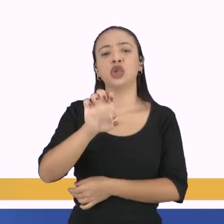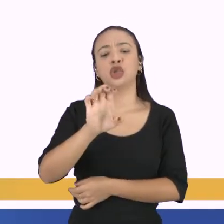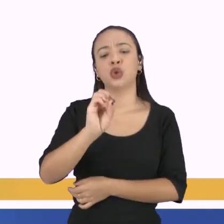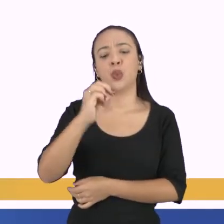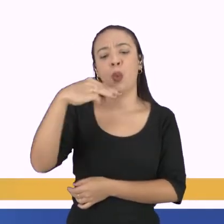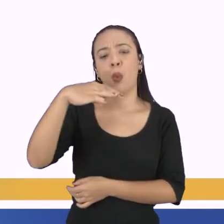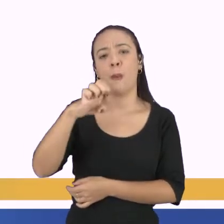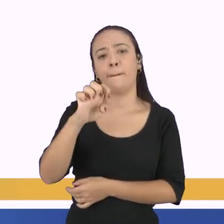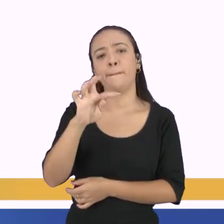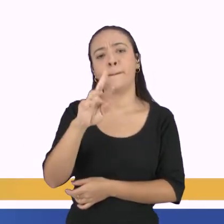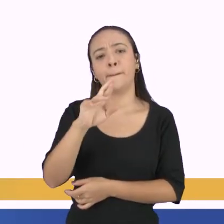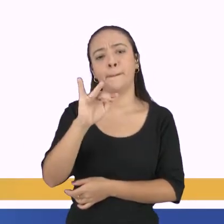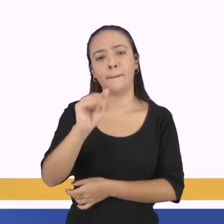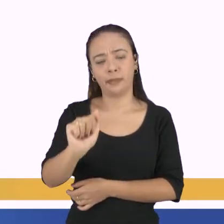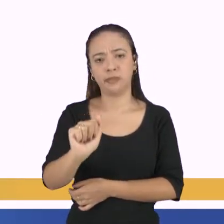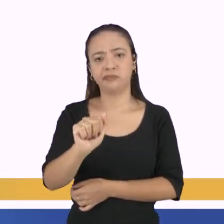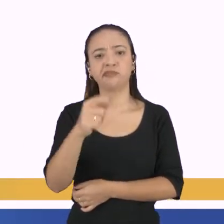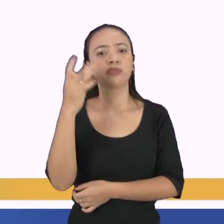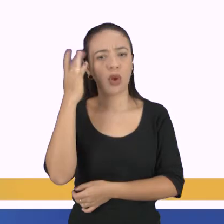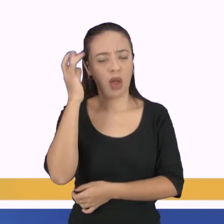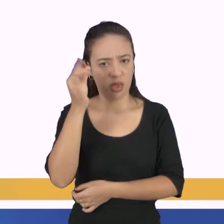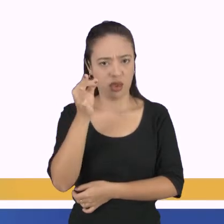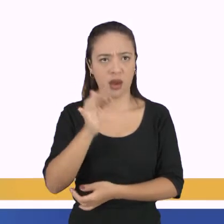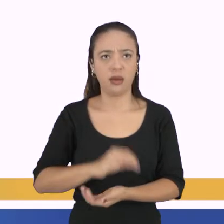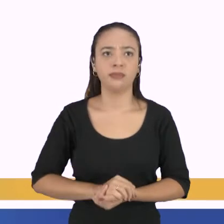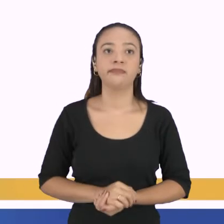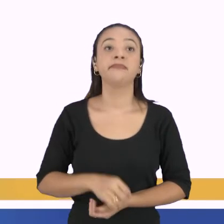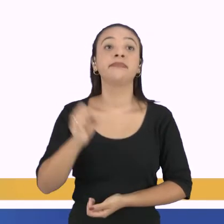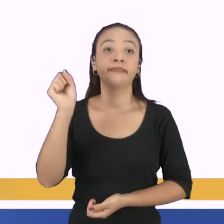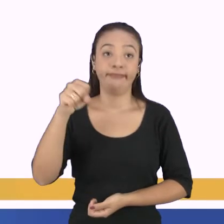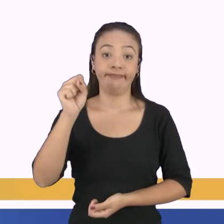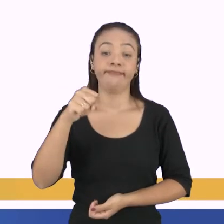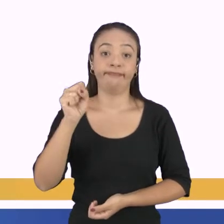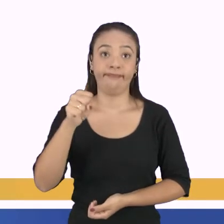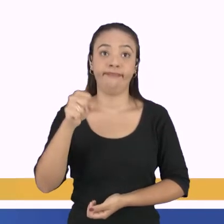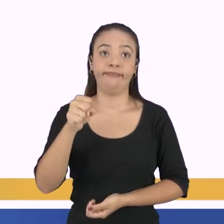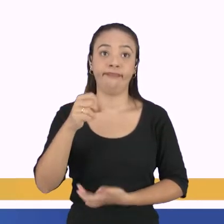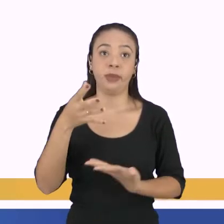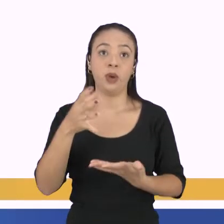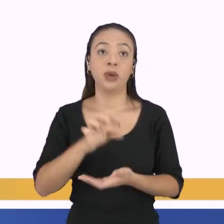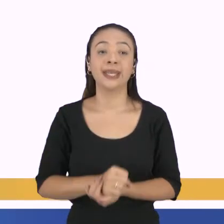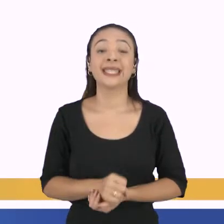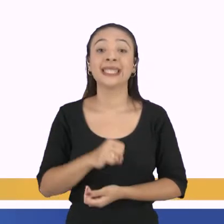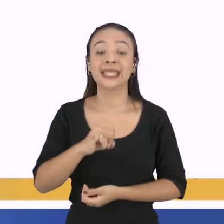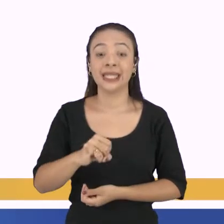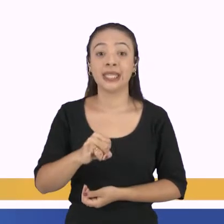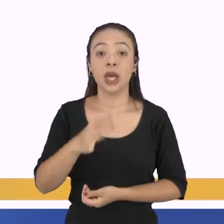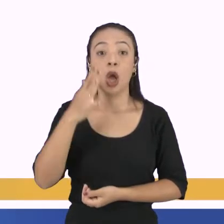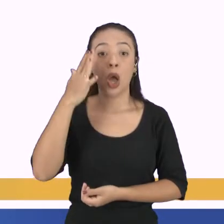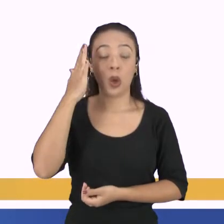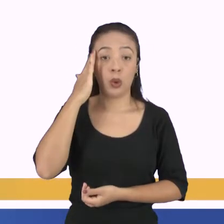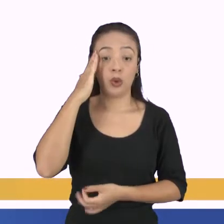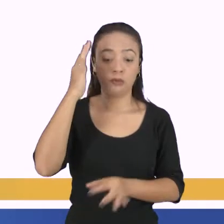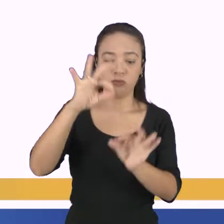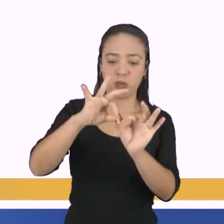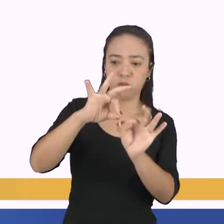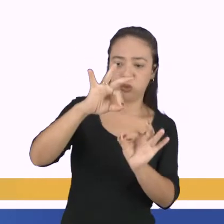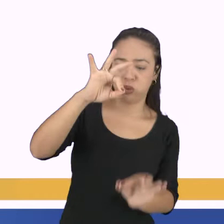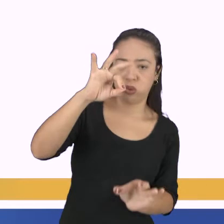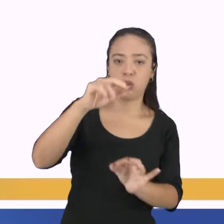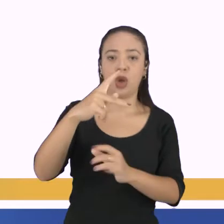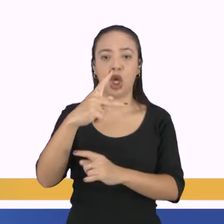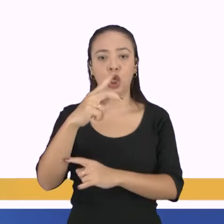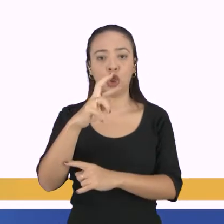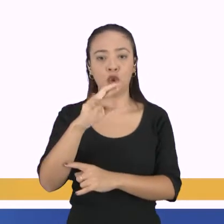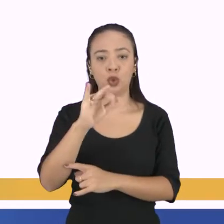você acha que essa opção está correta? Sim, ela está correta, porque quando a gente assume que a altura do prisma